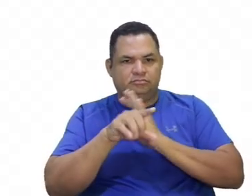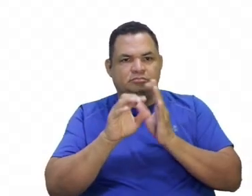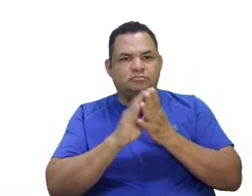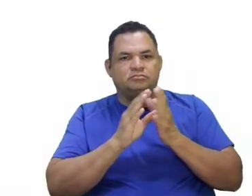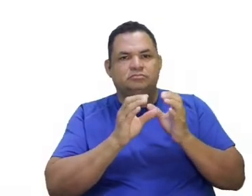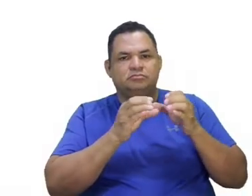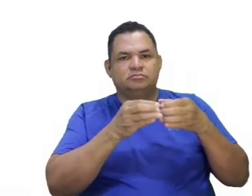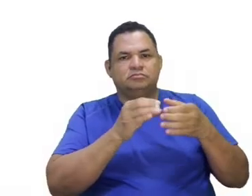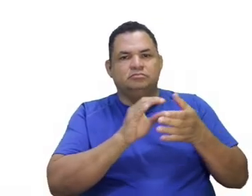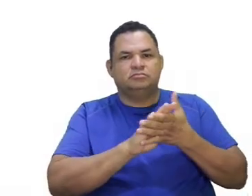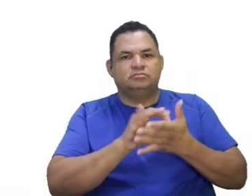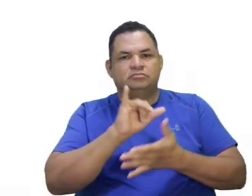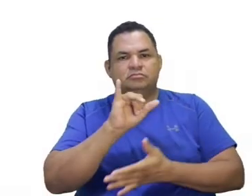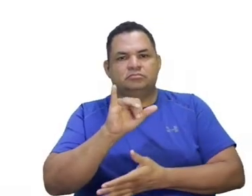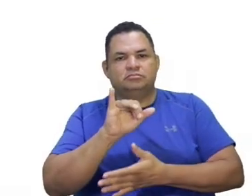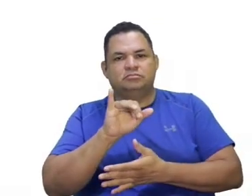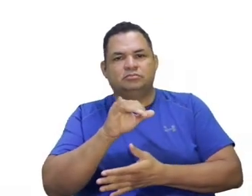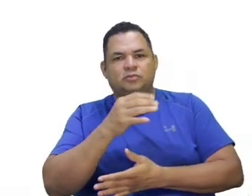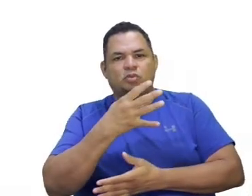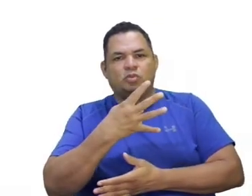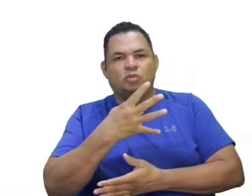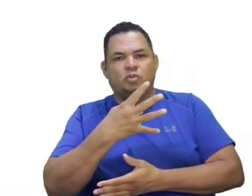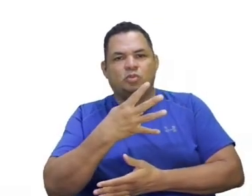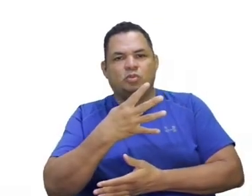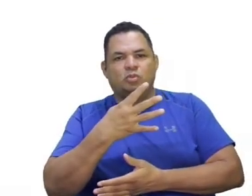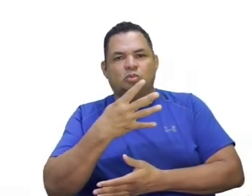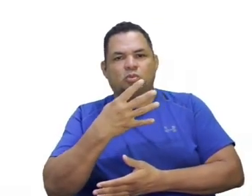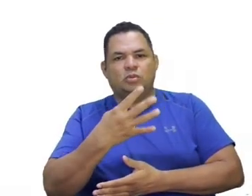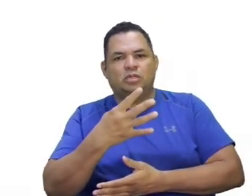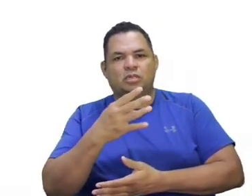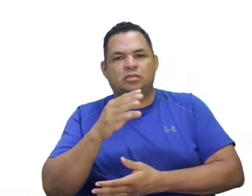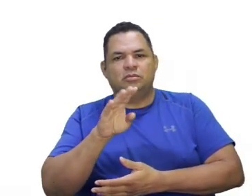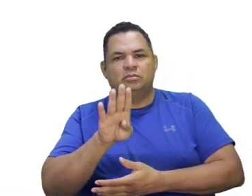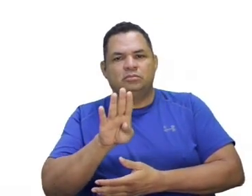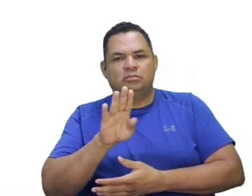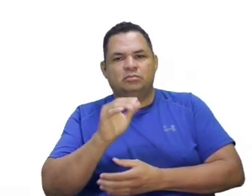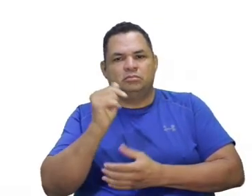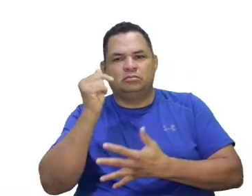Elementos do grupo 4B